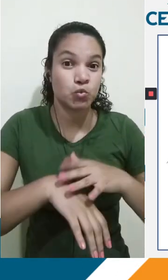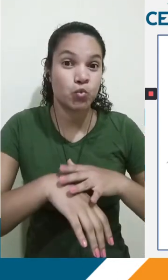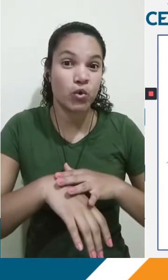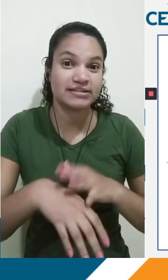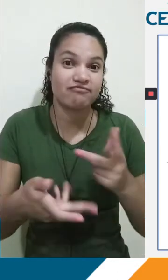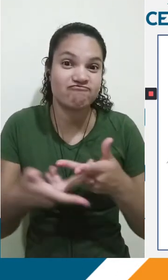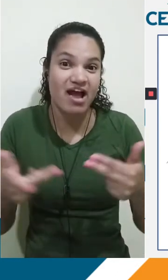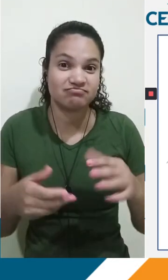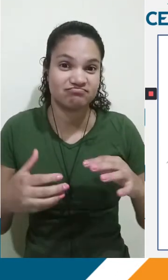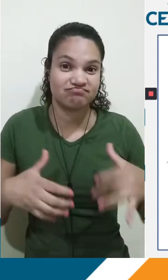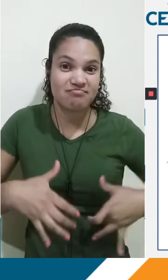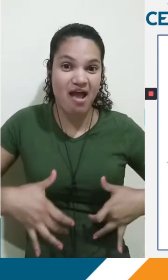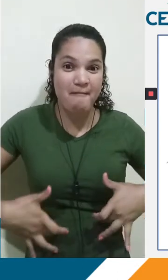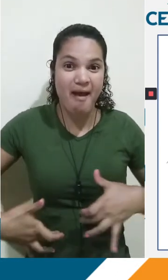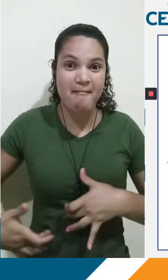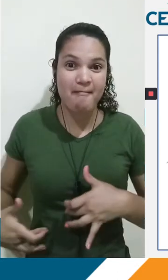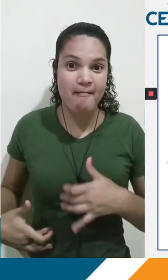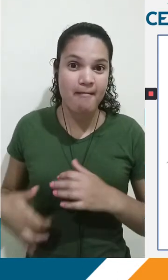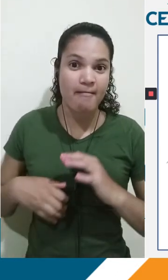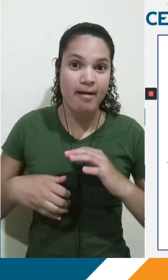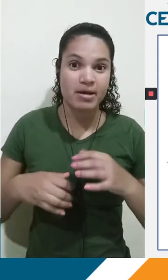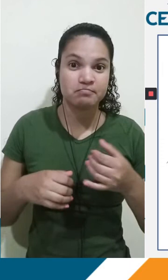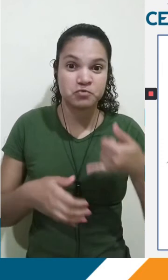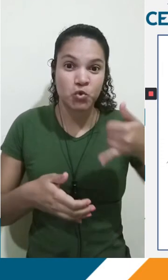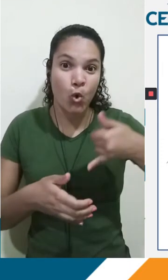como é que eu posso dizer, são